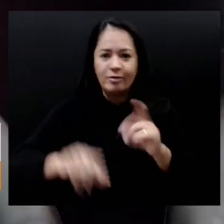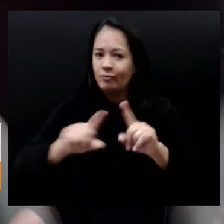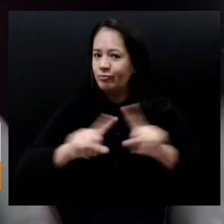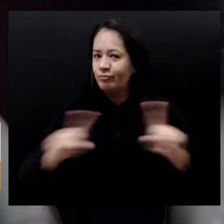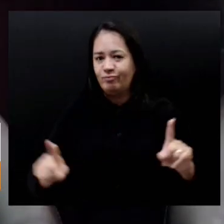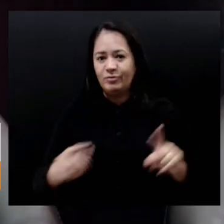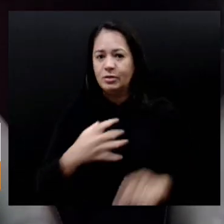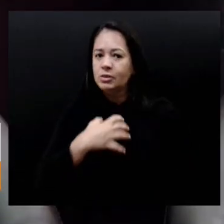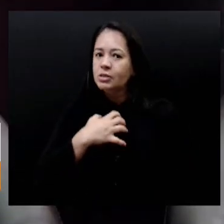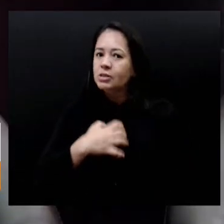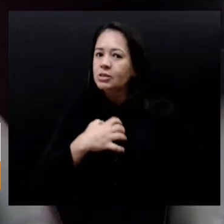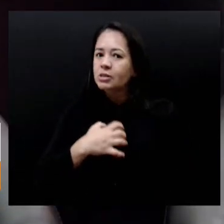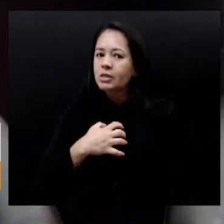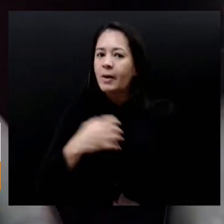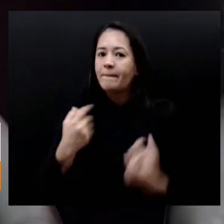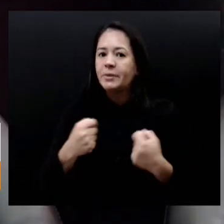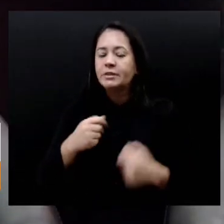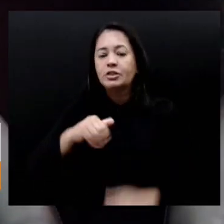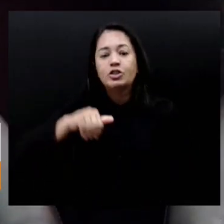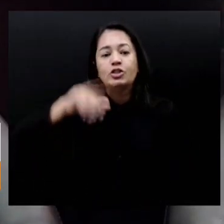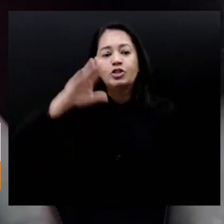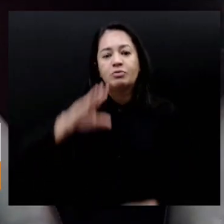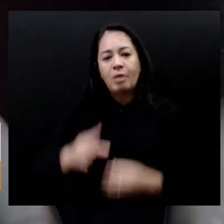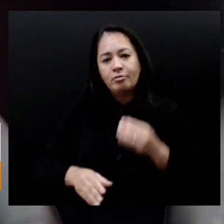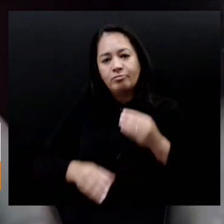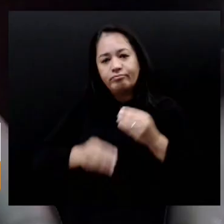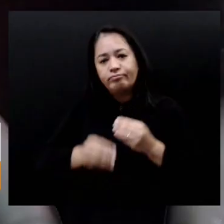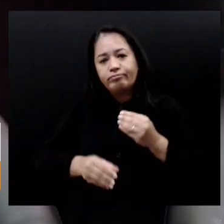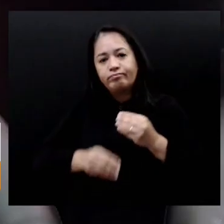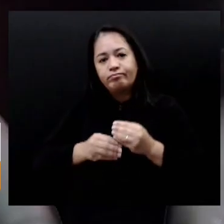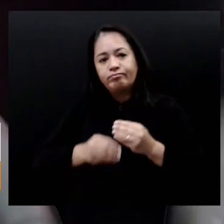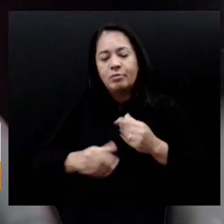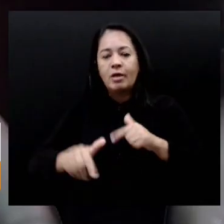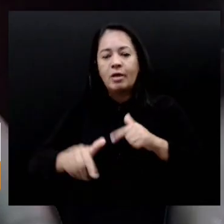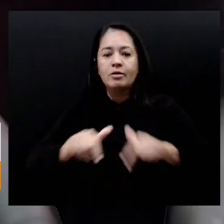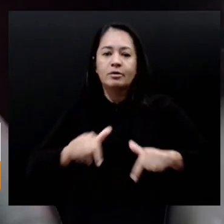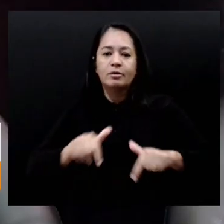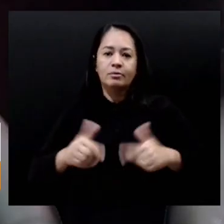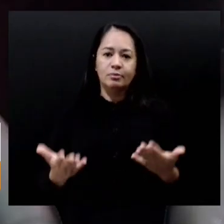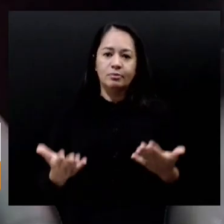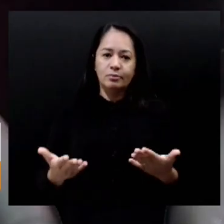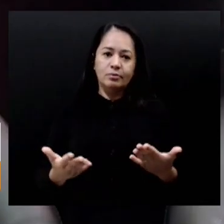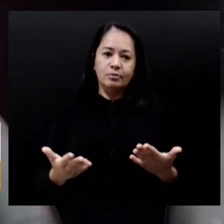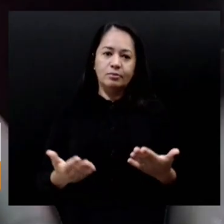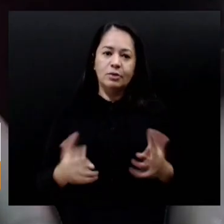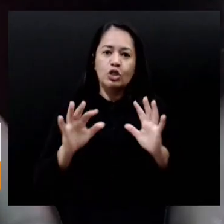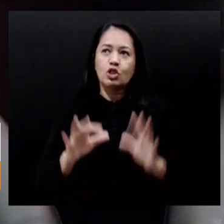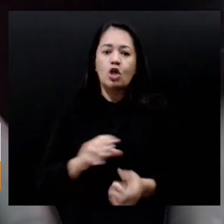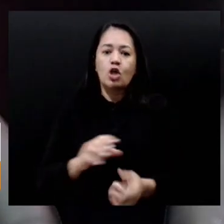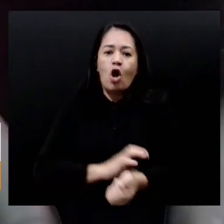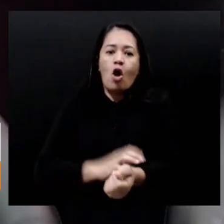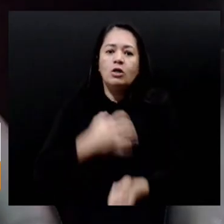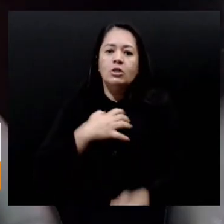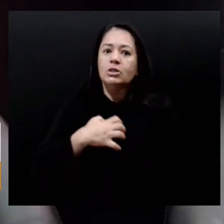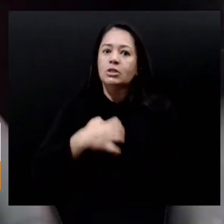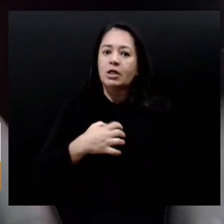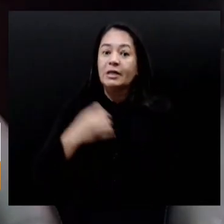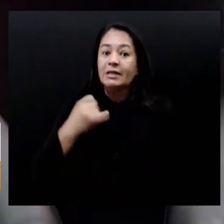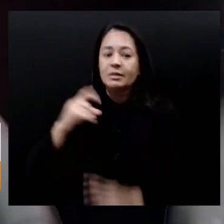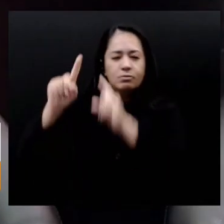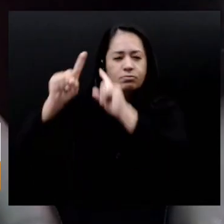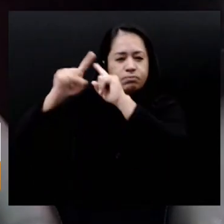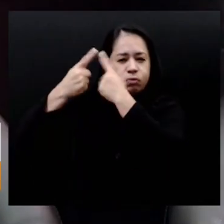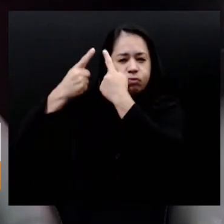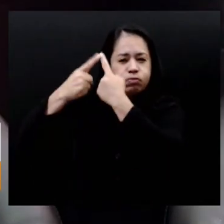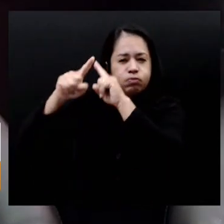precisa de mais elementos para poder trabalhar, tá? Então, ele só estava com raiva. Se for vingança, pode aumentar a pena,